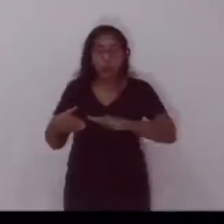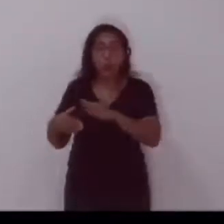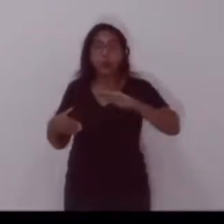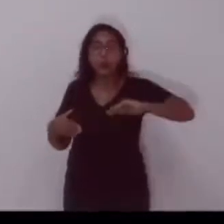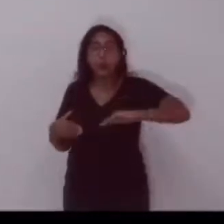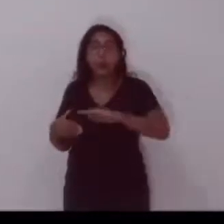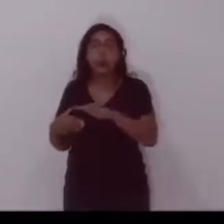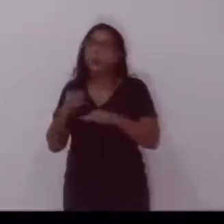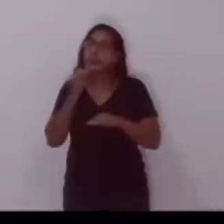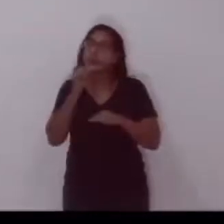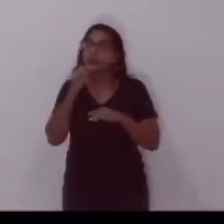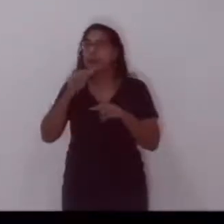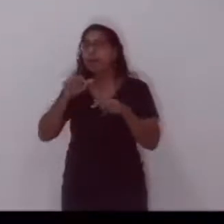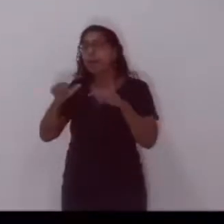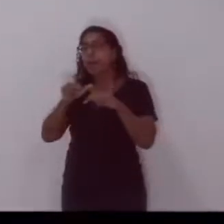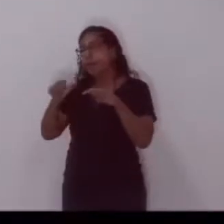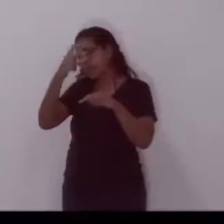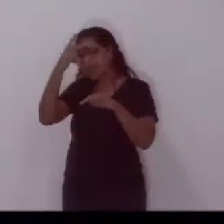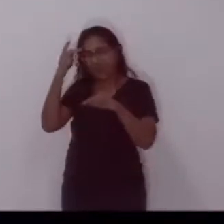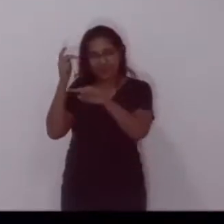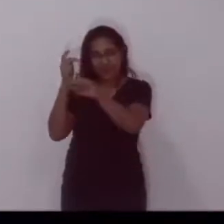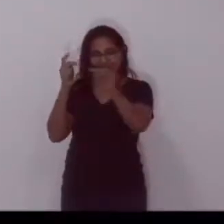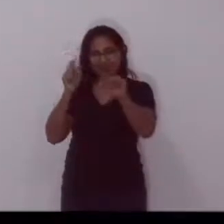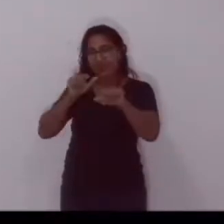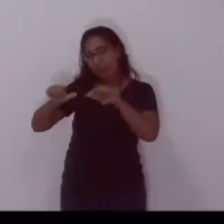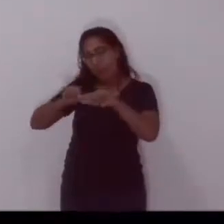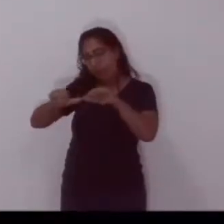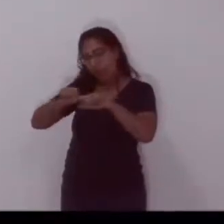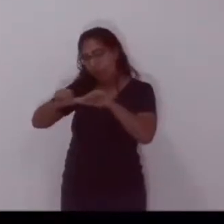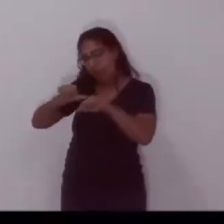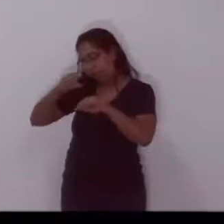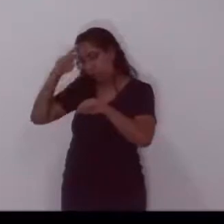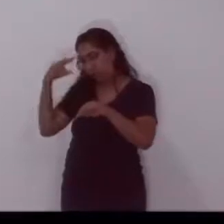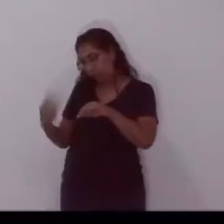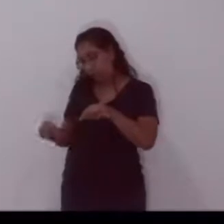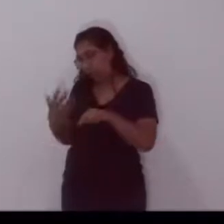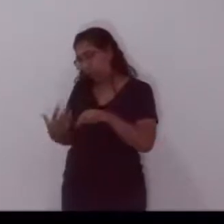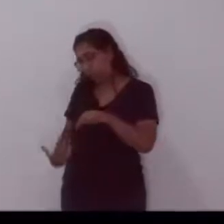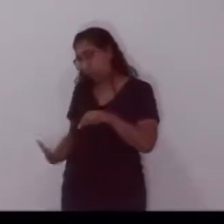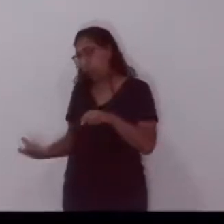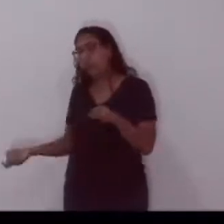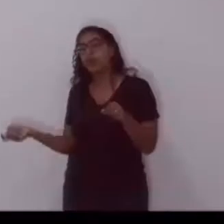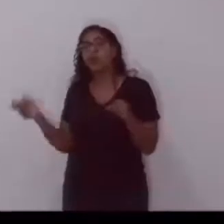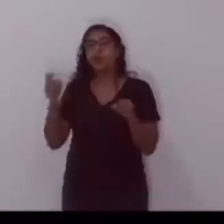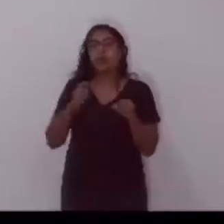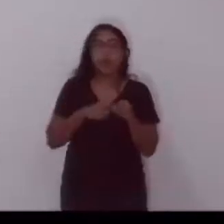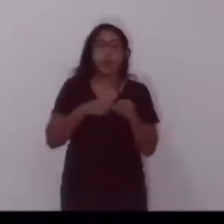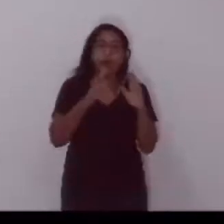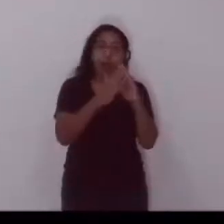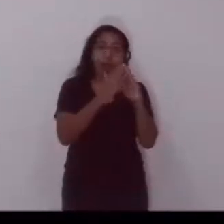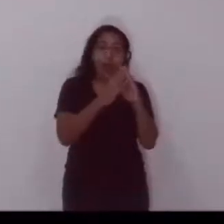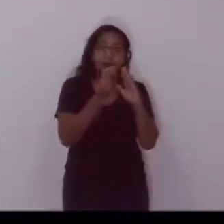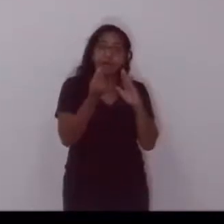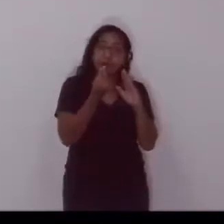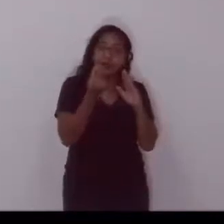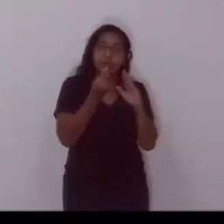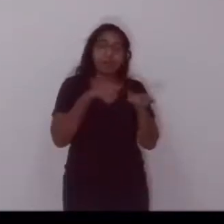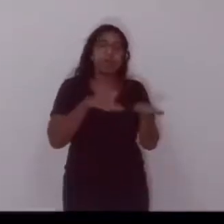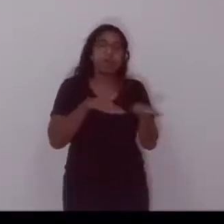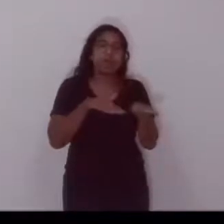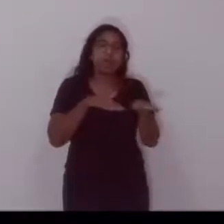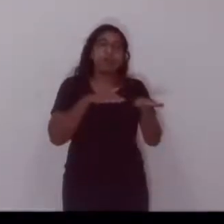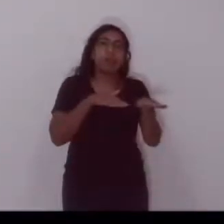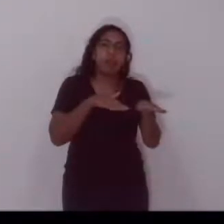inteiro fora de casa, e quando vai para a capela para voltar para sua casa, quanto tempo fica parado embaixo do pontilhão? Se de repente a gente